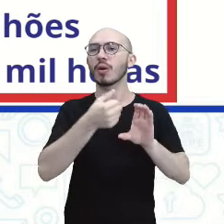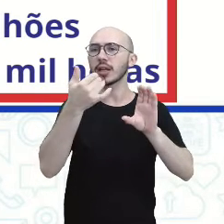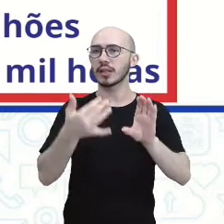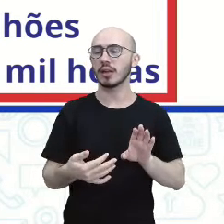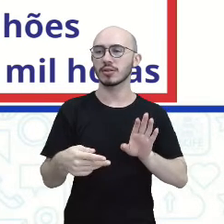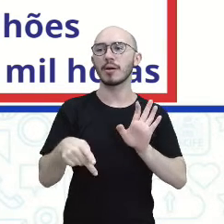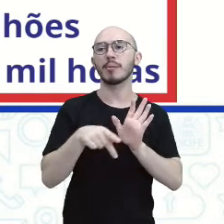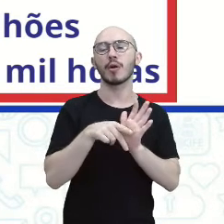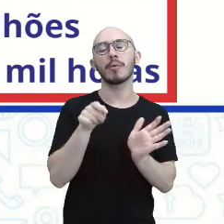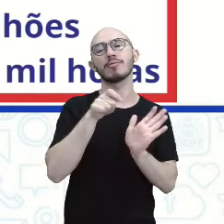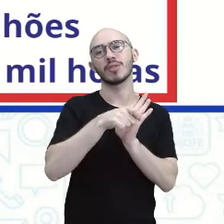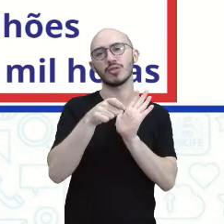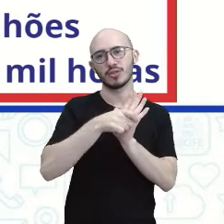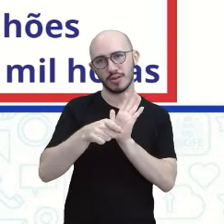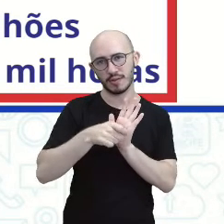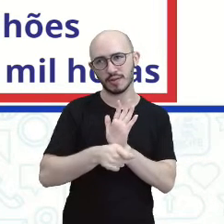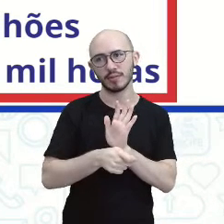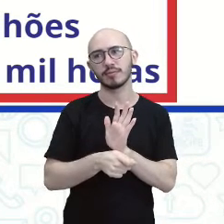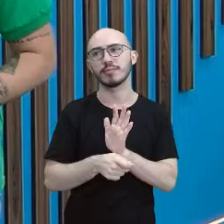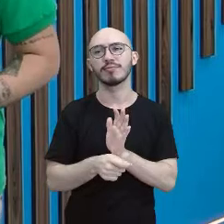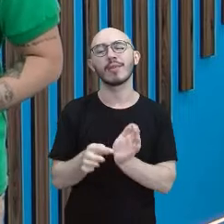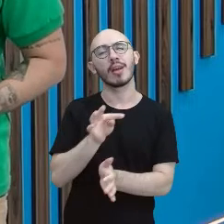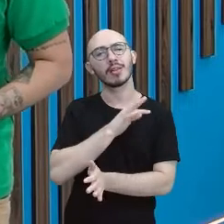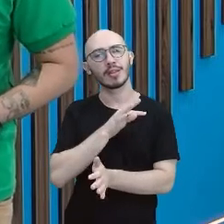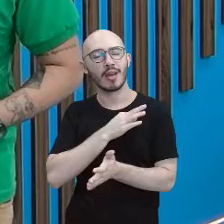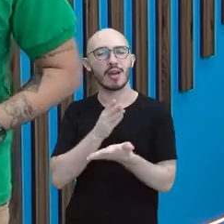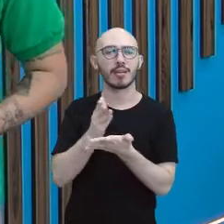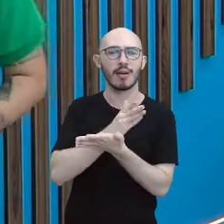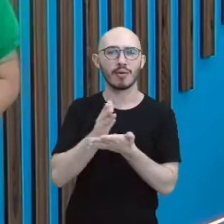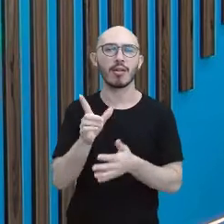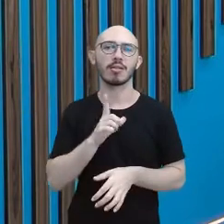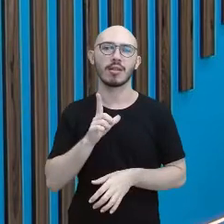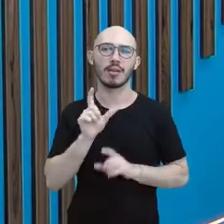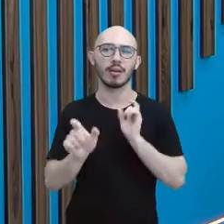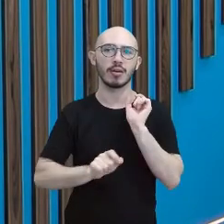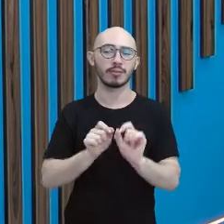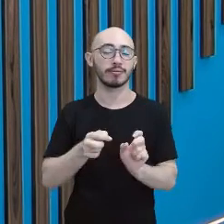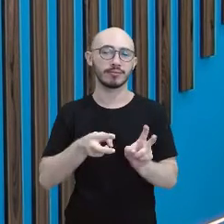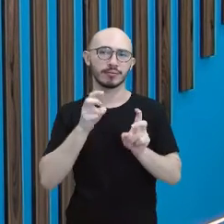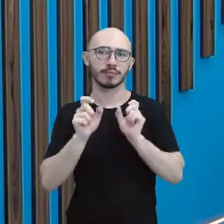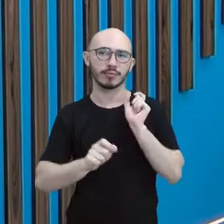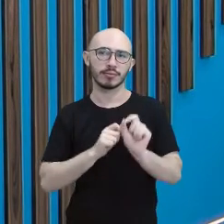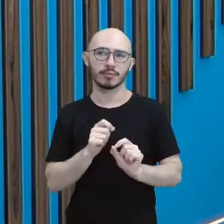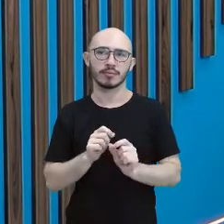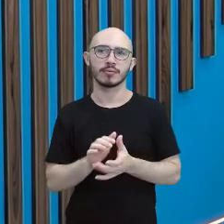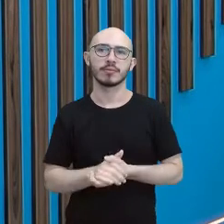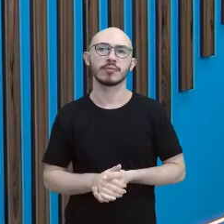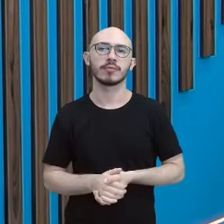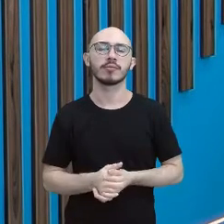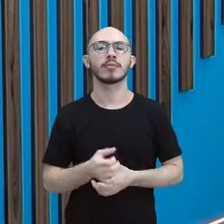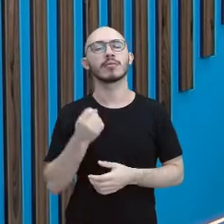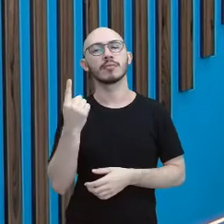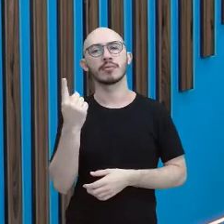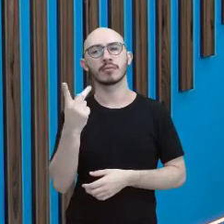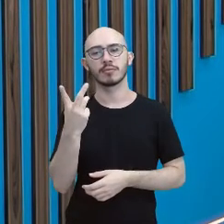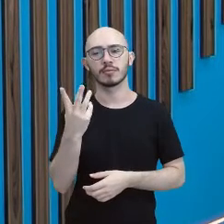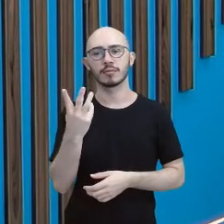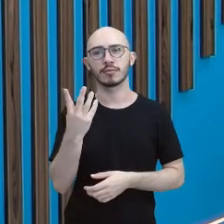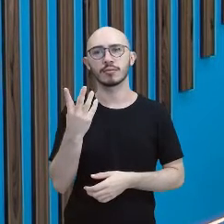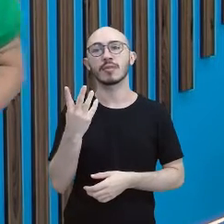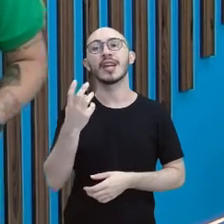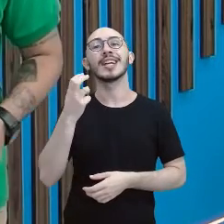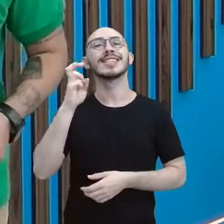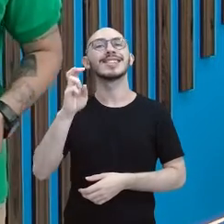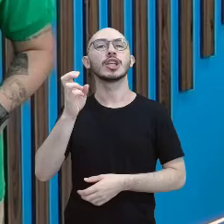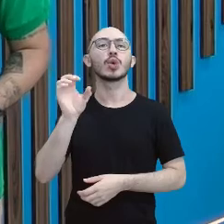na hora que a gente for escrever a partir de algumas técnicas, tá certo? Então perceba, nesse número aqui eu tenho 1, 2, 3, 4,